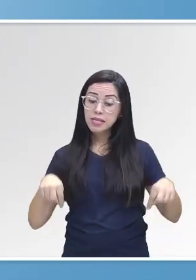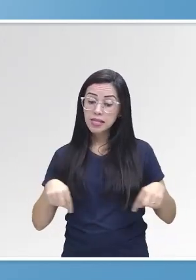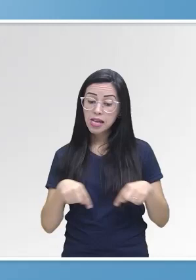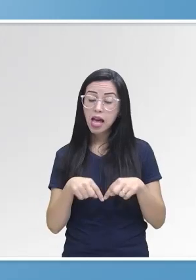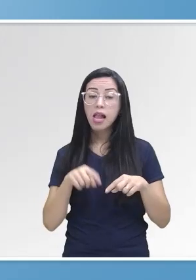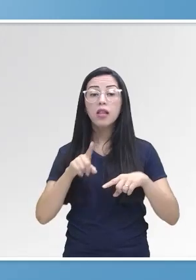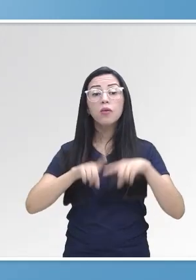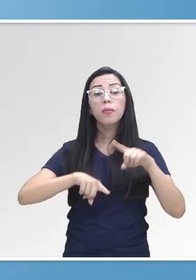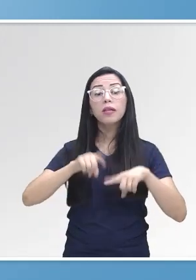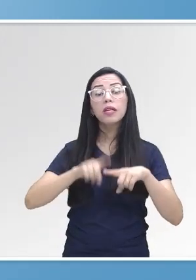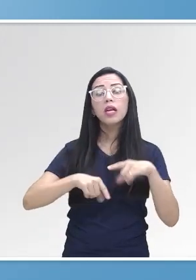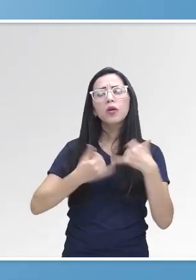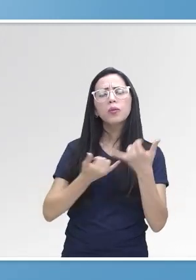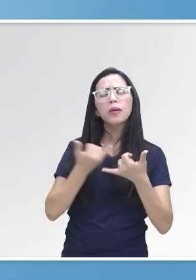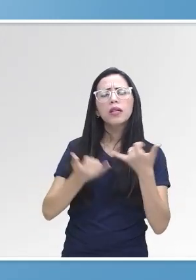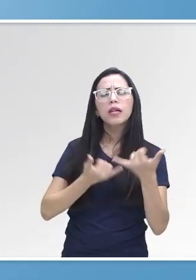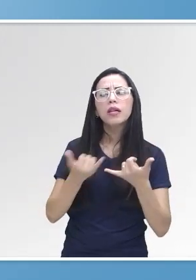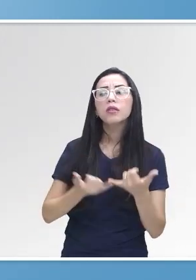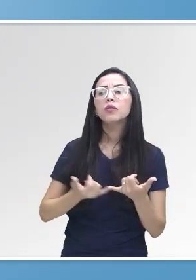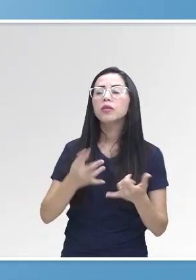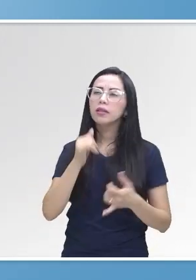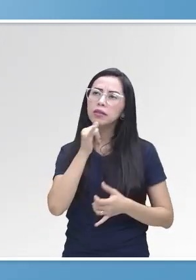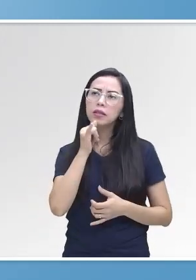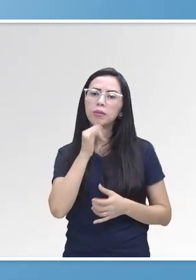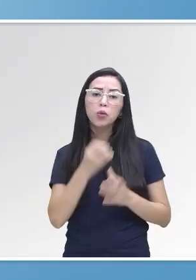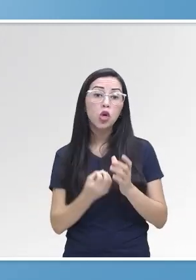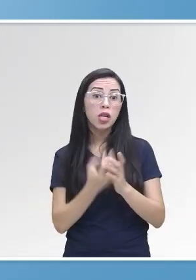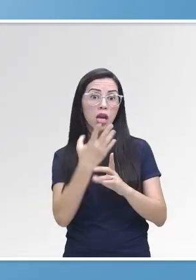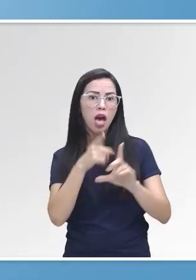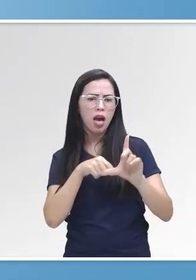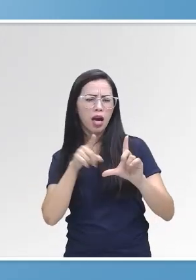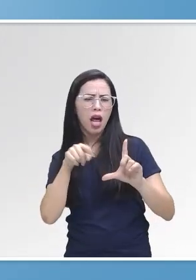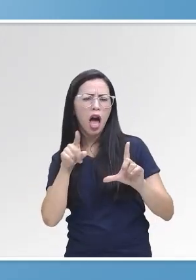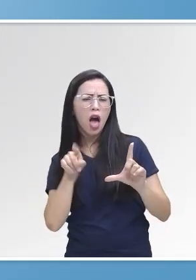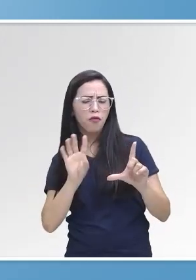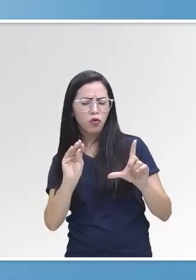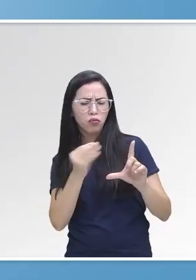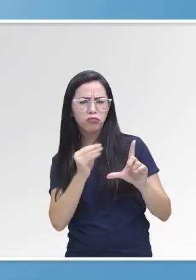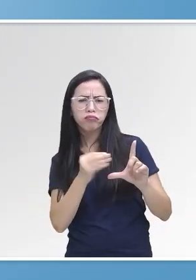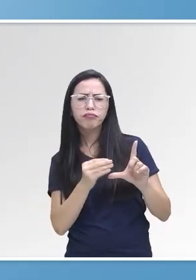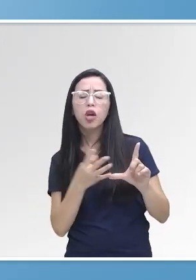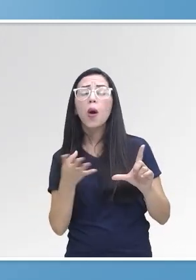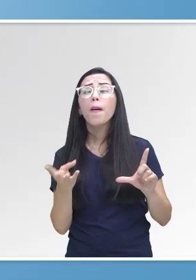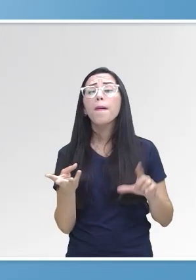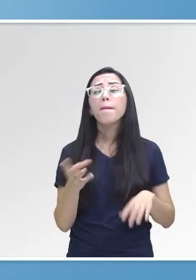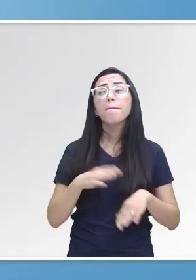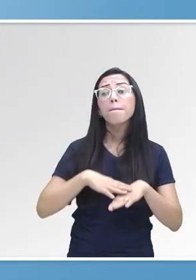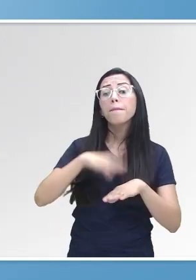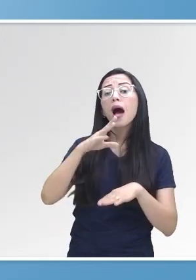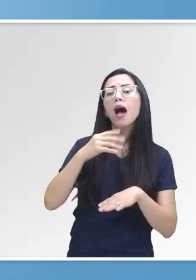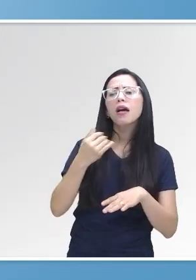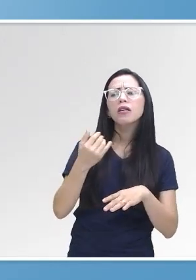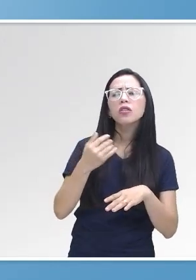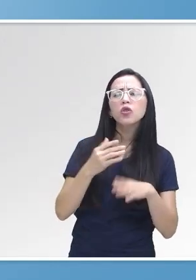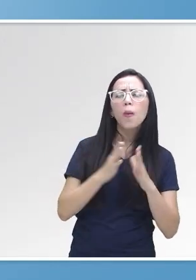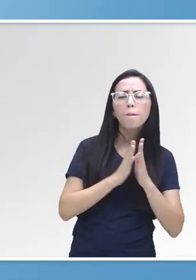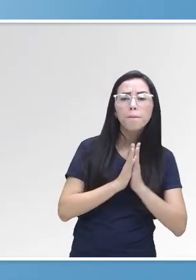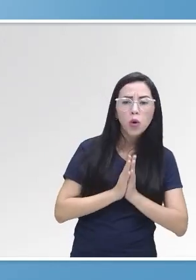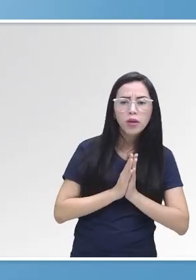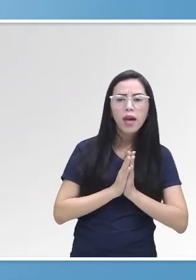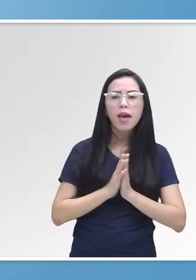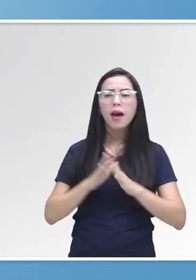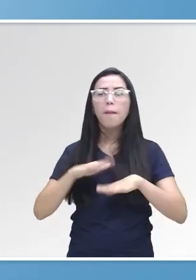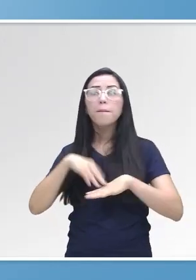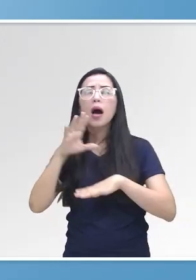a quantidade brinquedos quem tem mais bonecas tem mais bola e aí a gente em vez de colocar um monte de